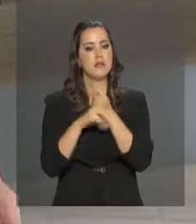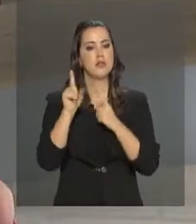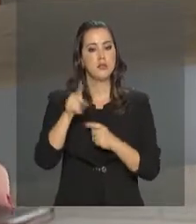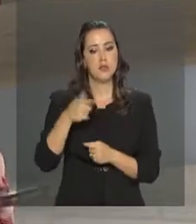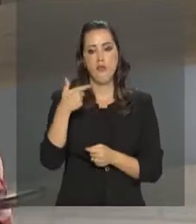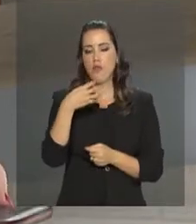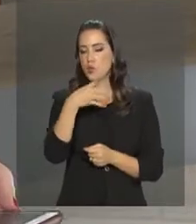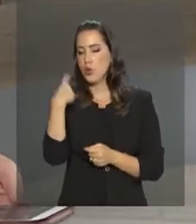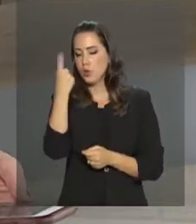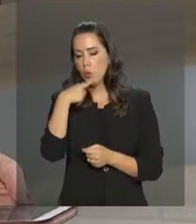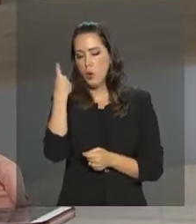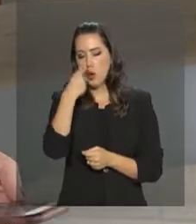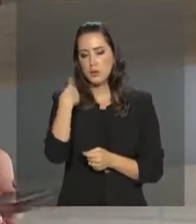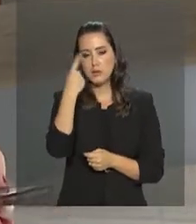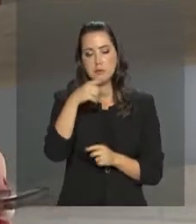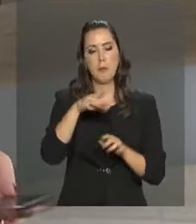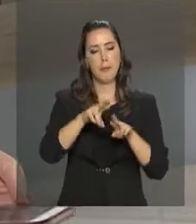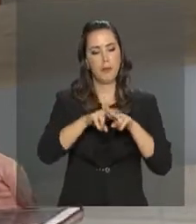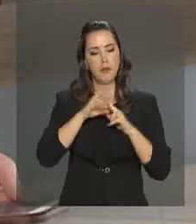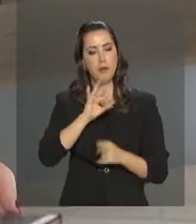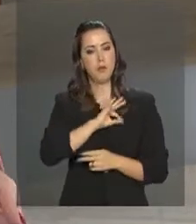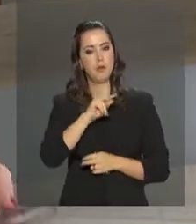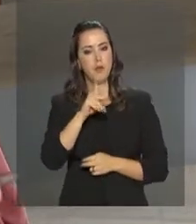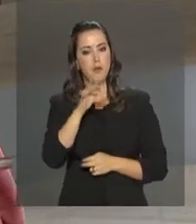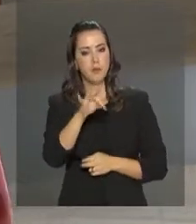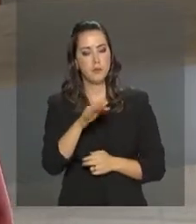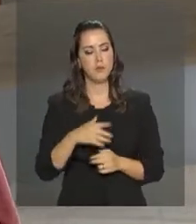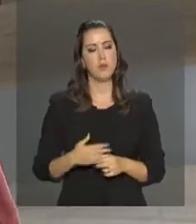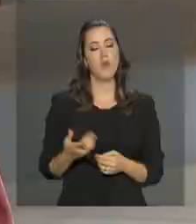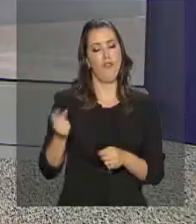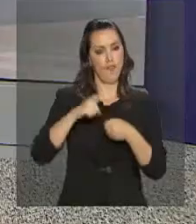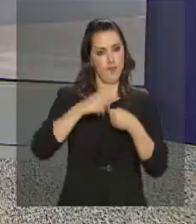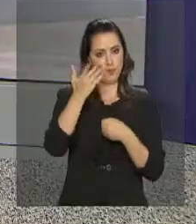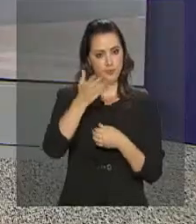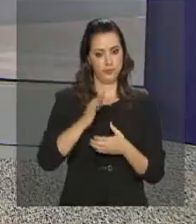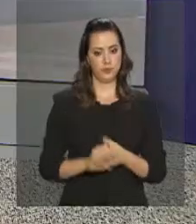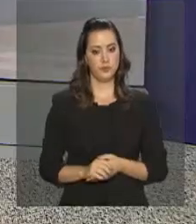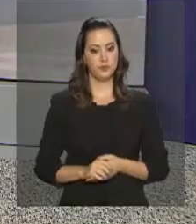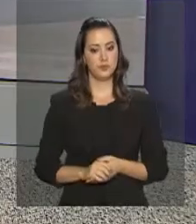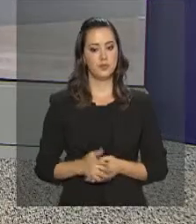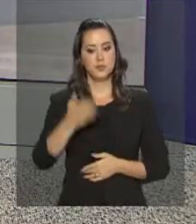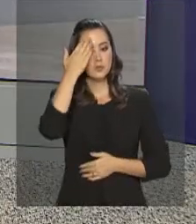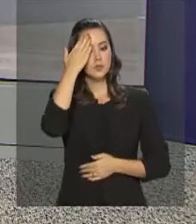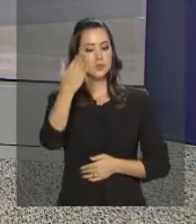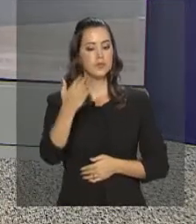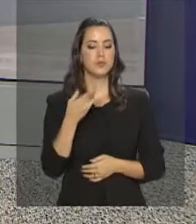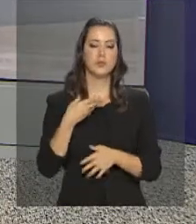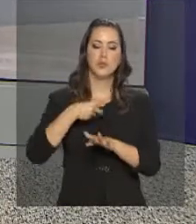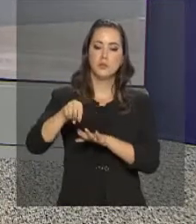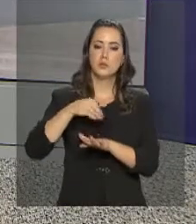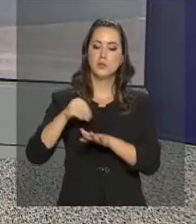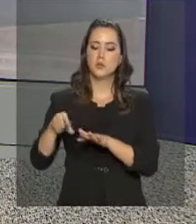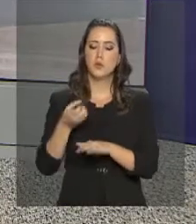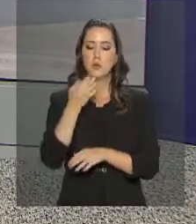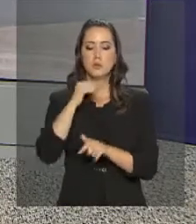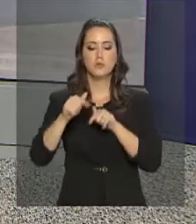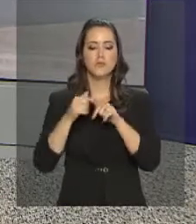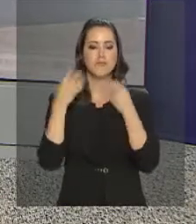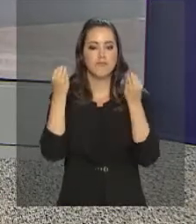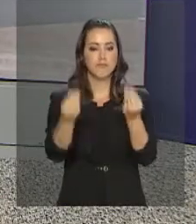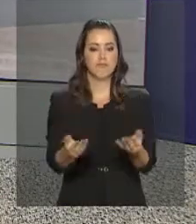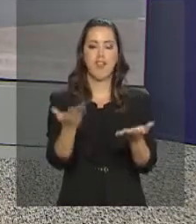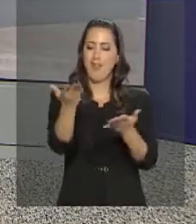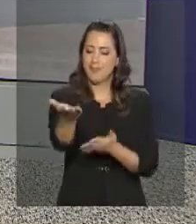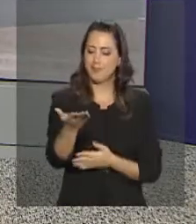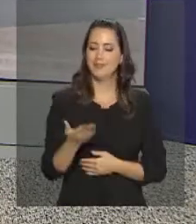24 horas pela Polícia Federal. Alessandra, eu volto com você. Obrigada, Daniele, pelas informações. Um bom trabalho para você